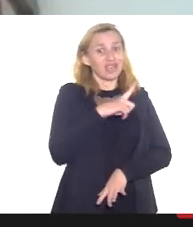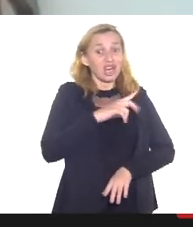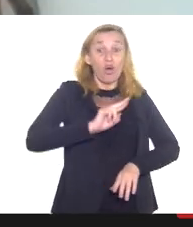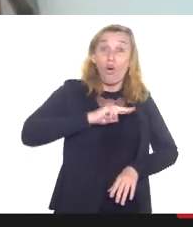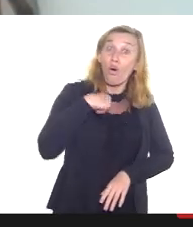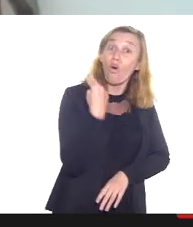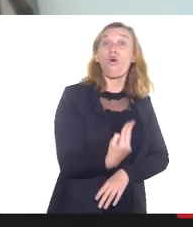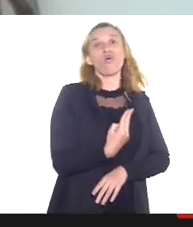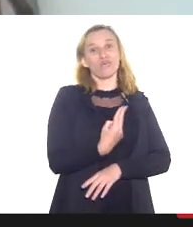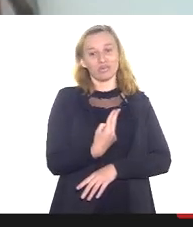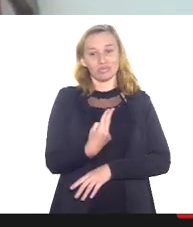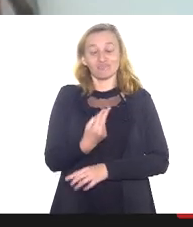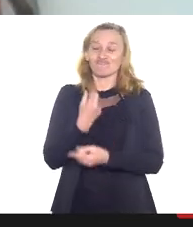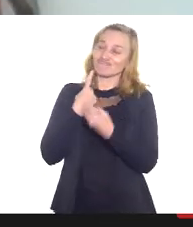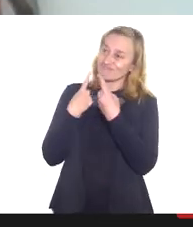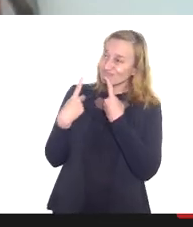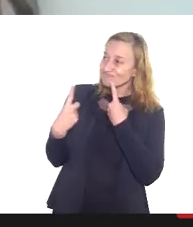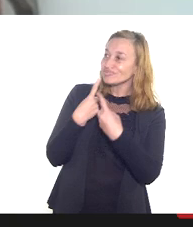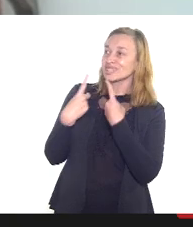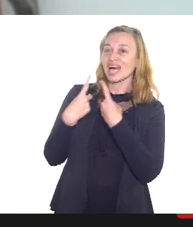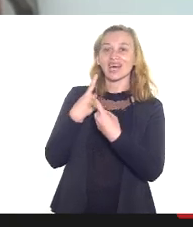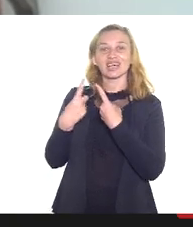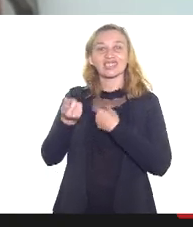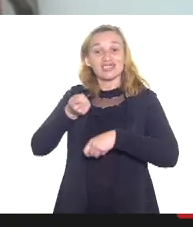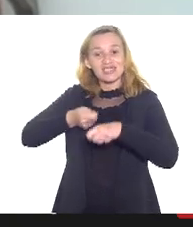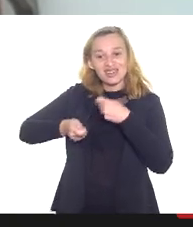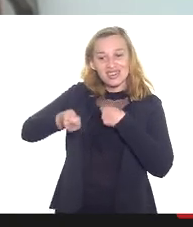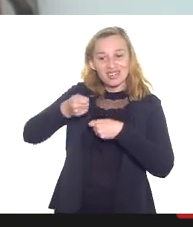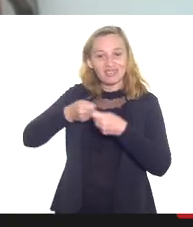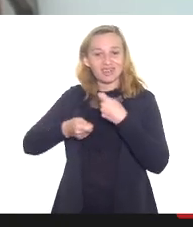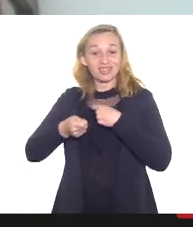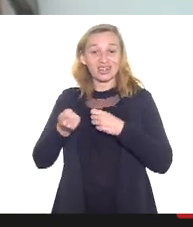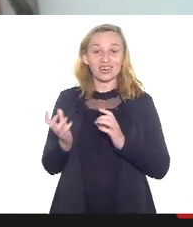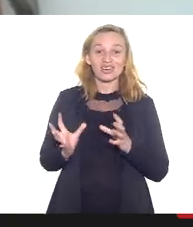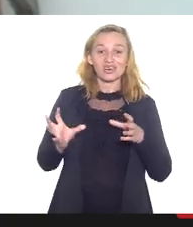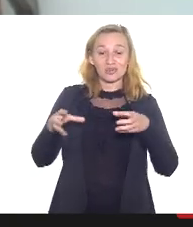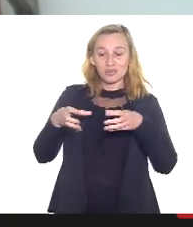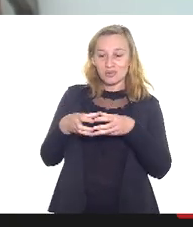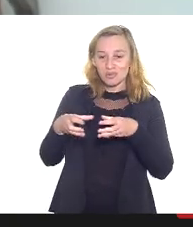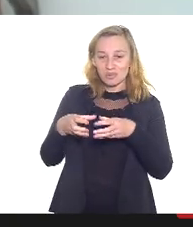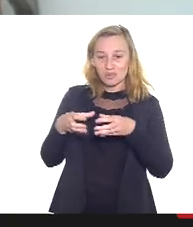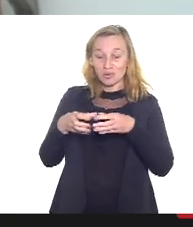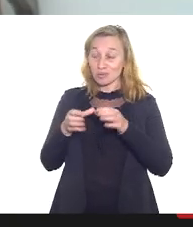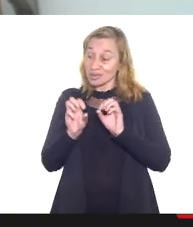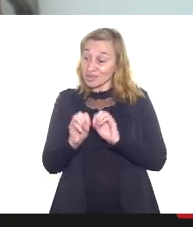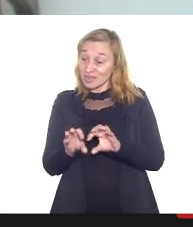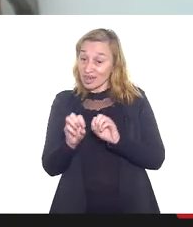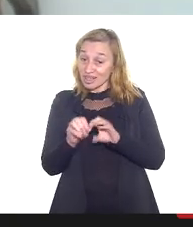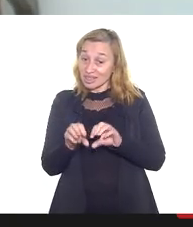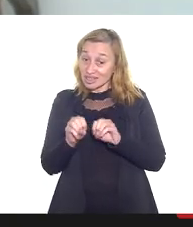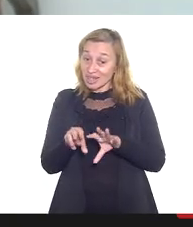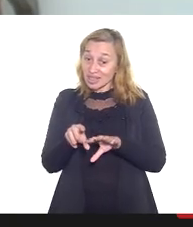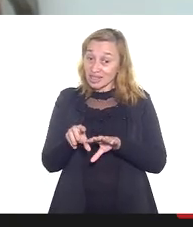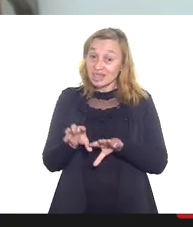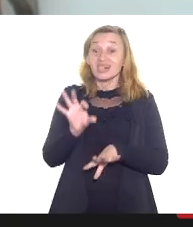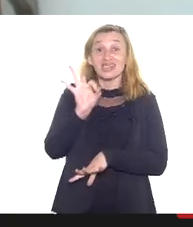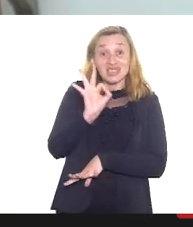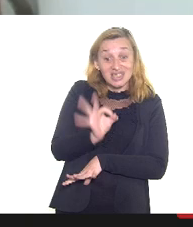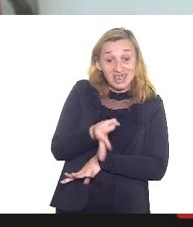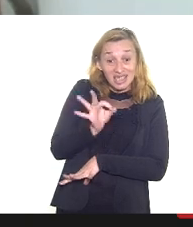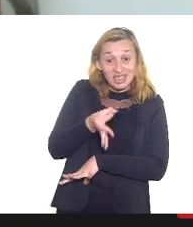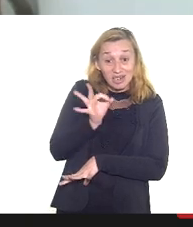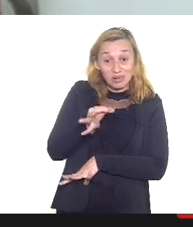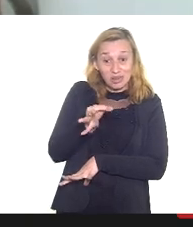ou dialogar, negociar com a comunidade educativa para que efetivamente